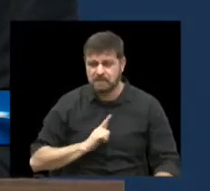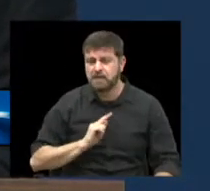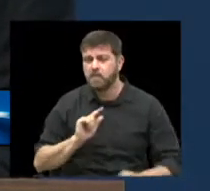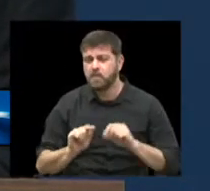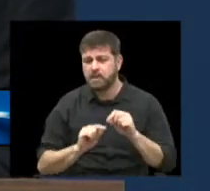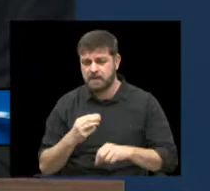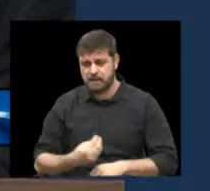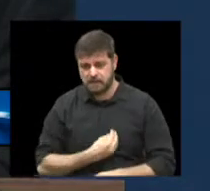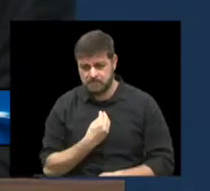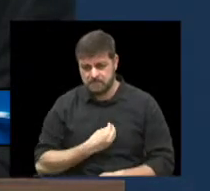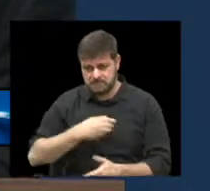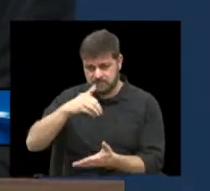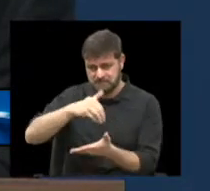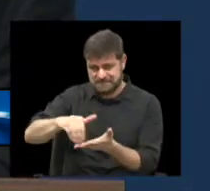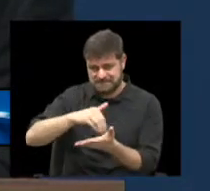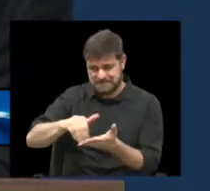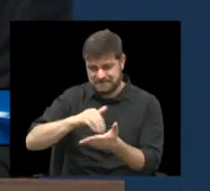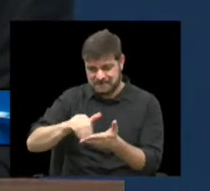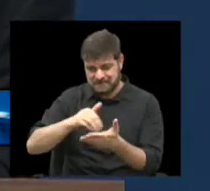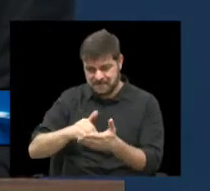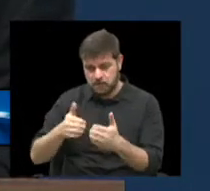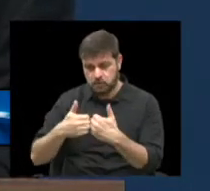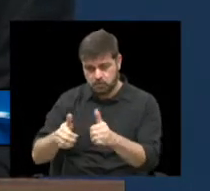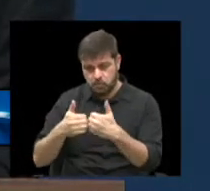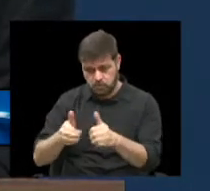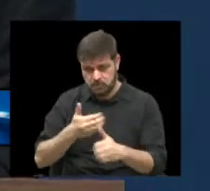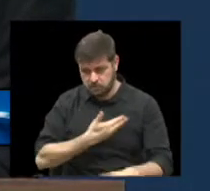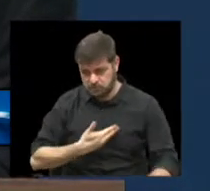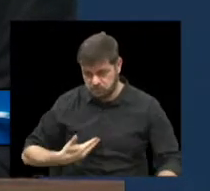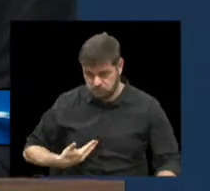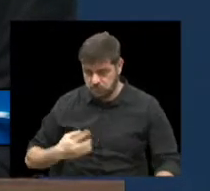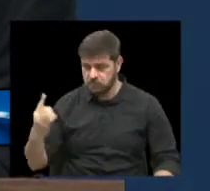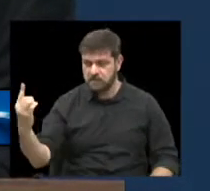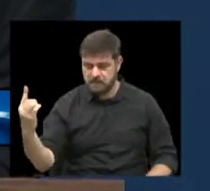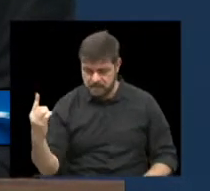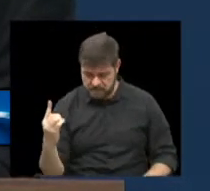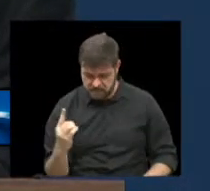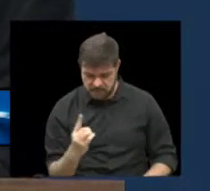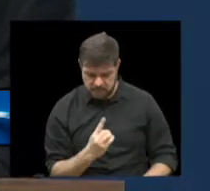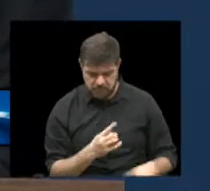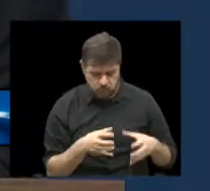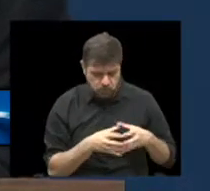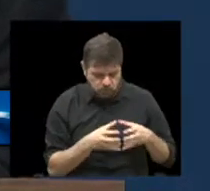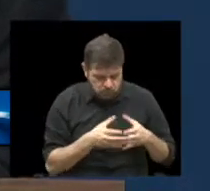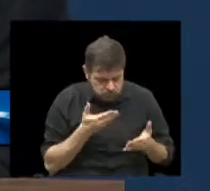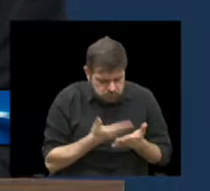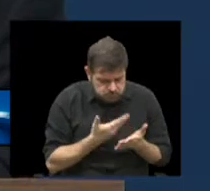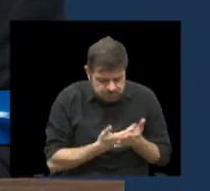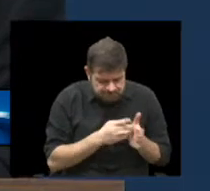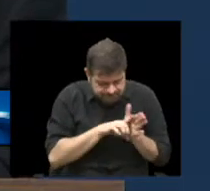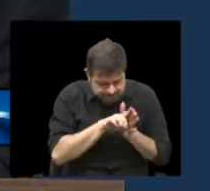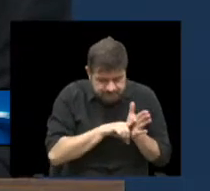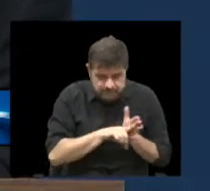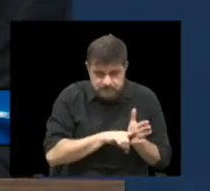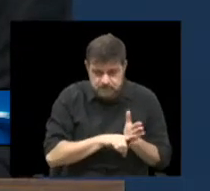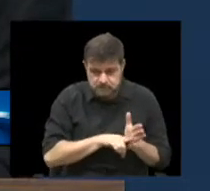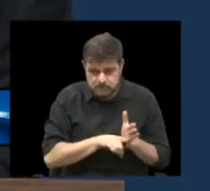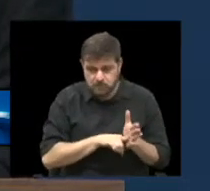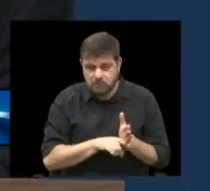presença, então, do secretário de Transporte nessa casa, na nossa comissão especial de estudos do